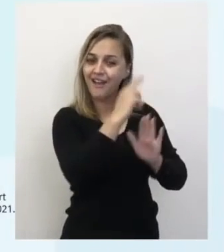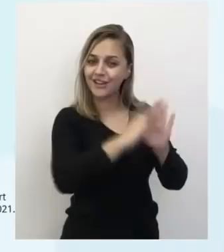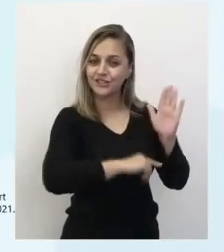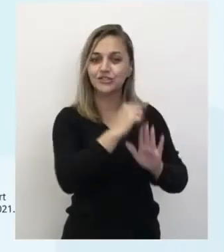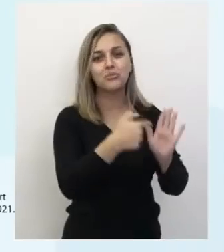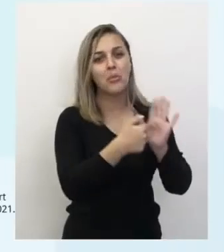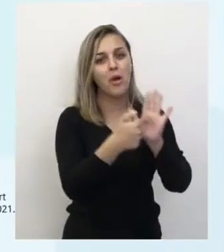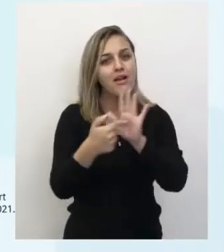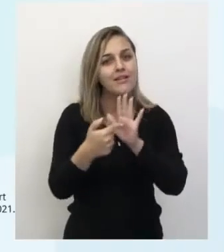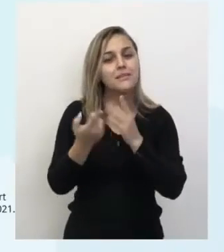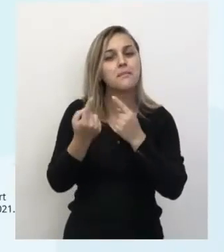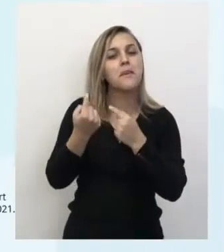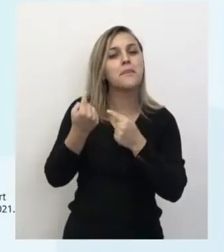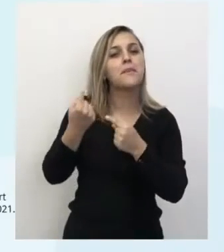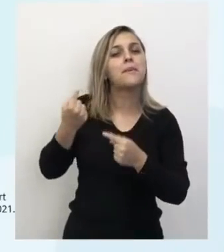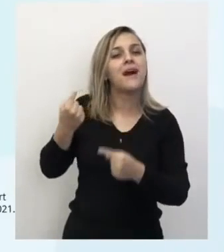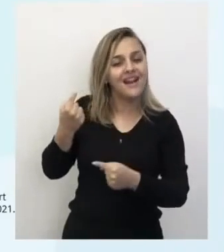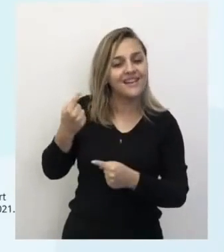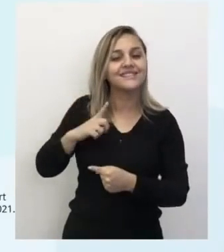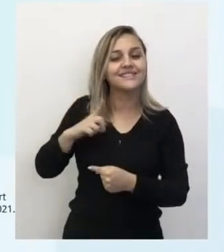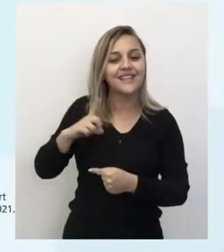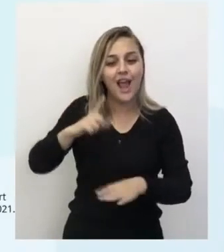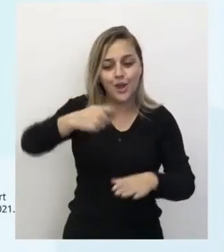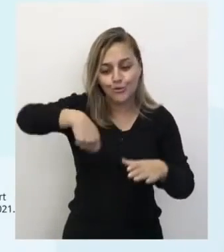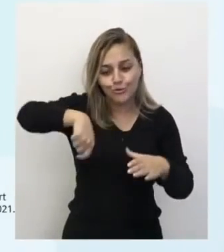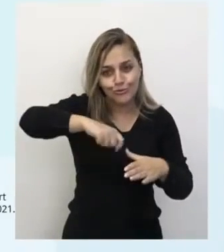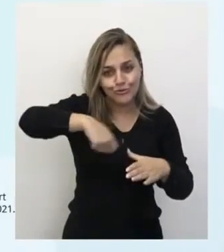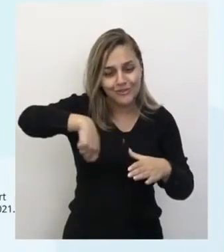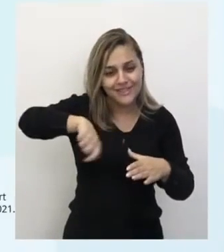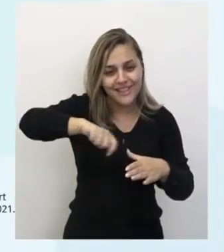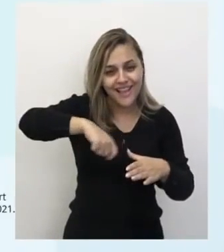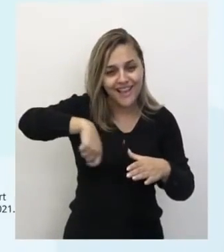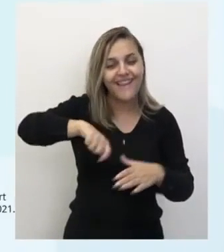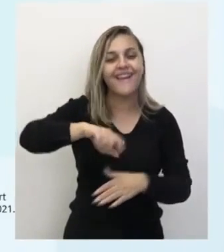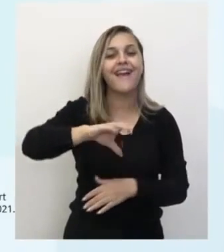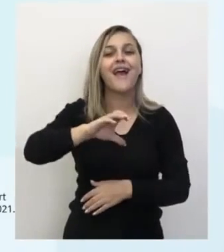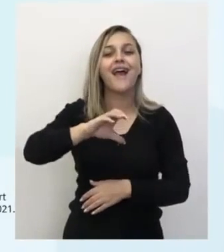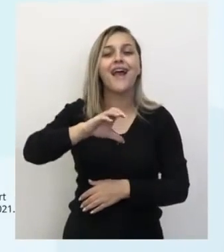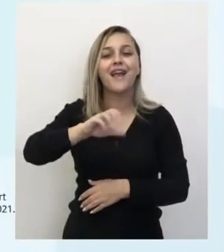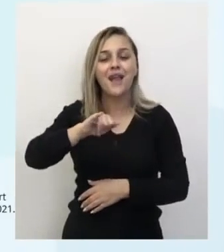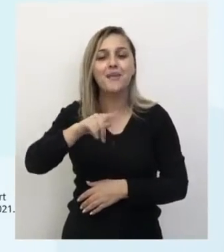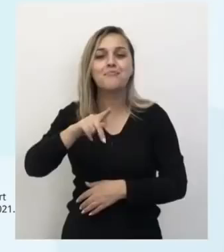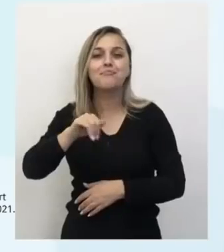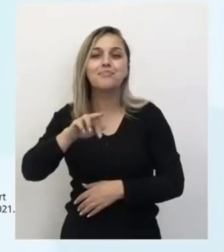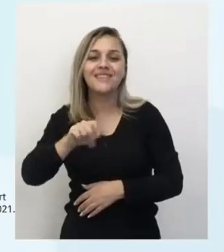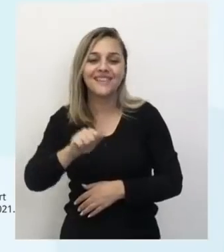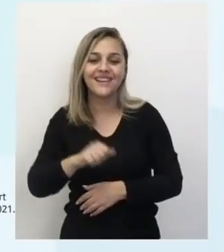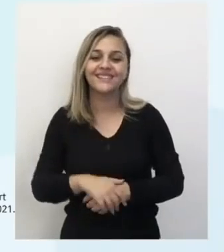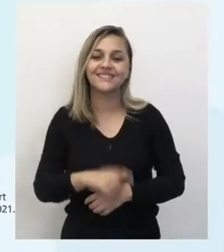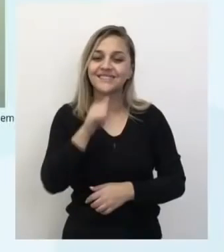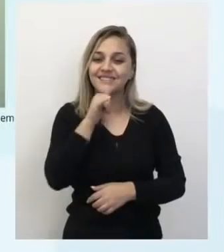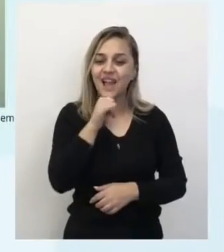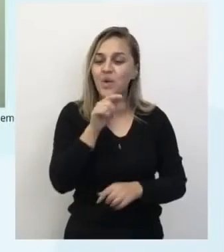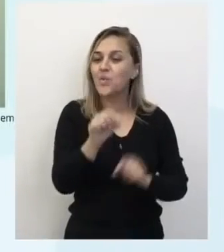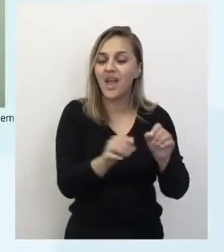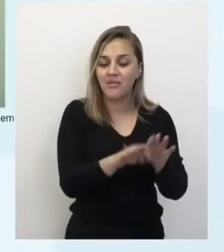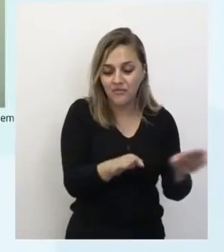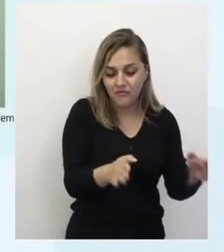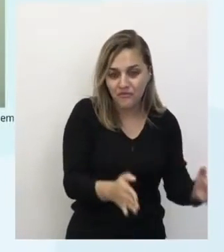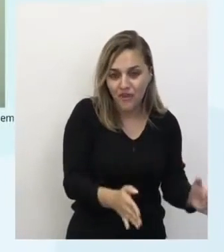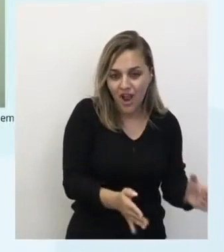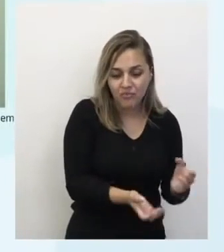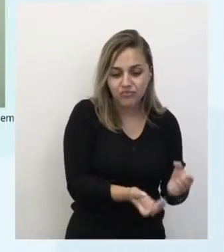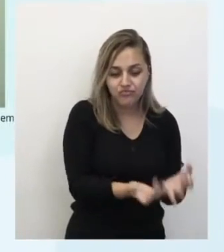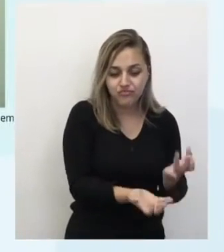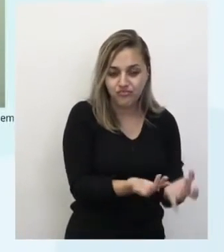cozinha caipira. Você tem ali o fogão a lenha, você tem ali um forninho, né? Muito bem. E aí, como